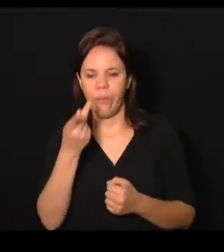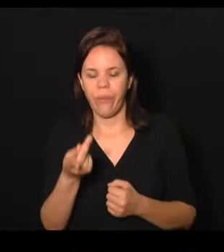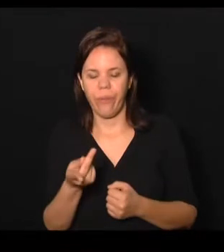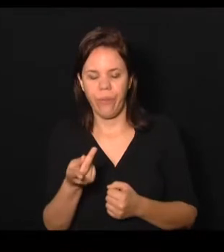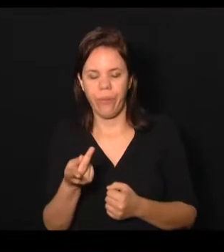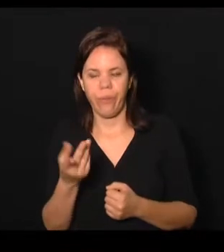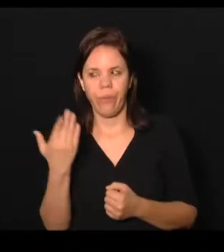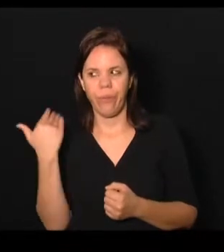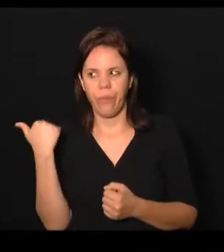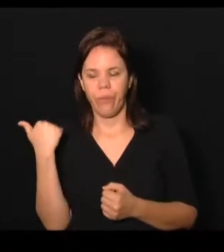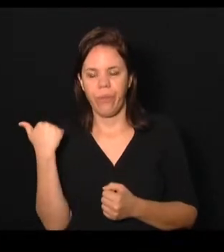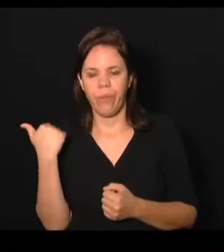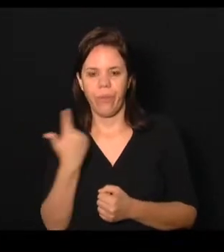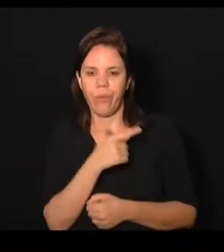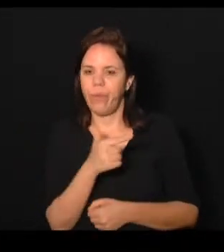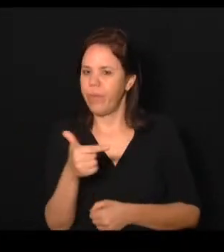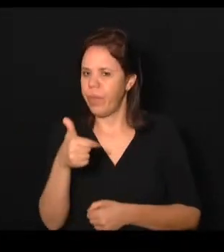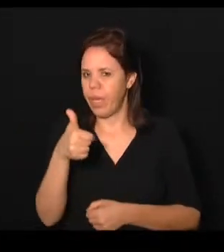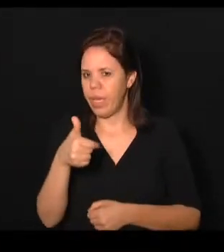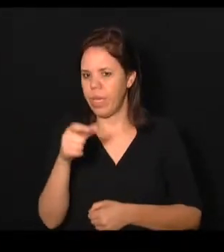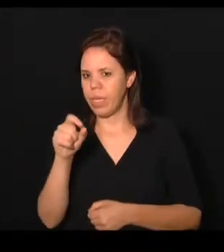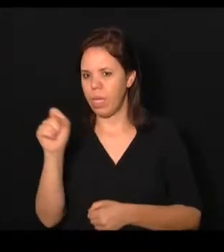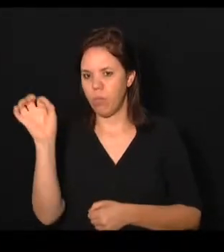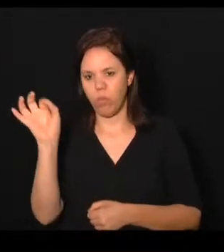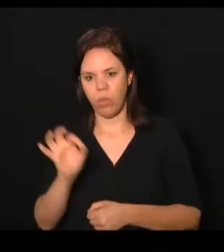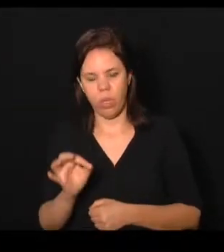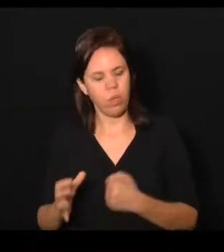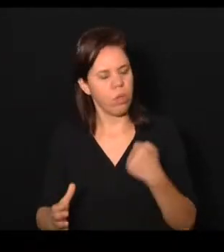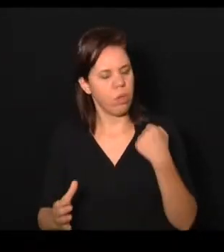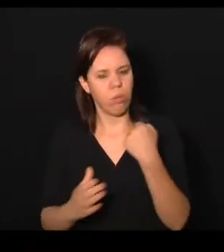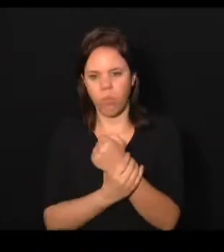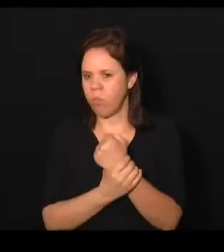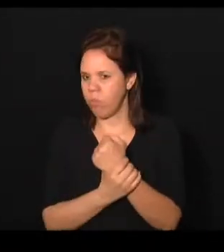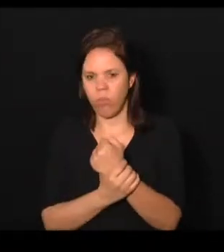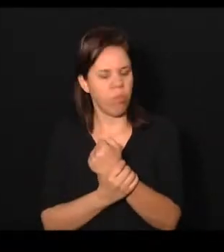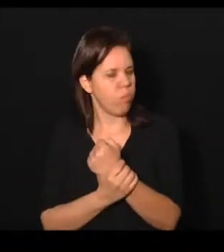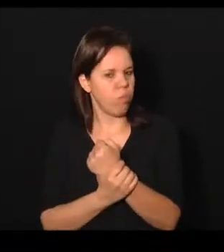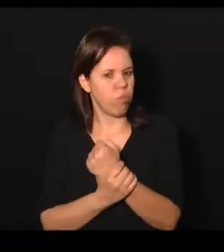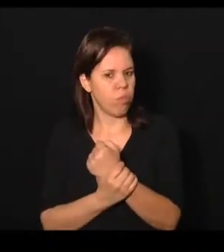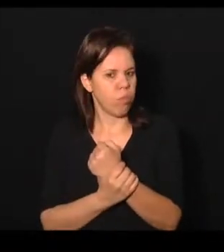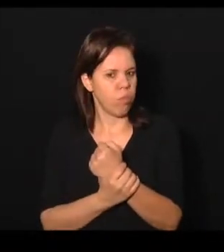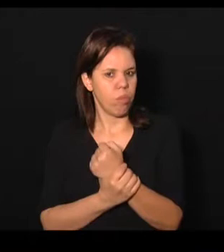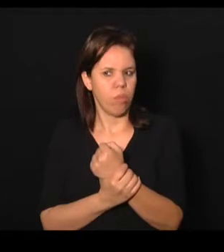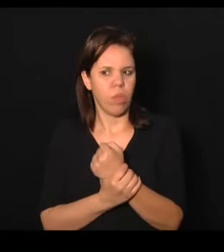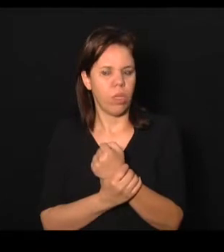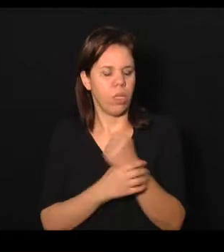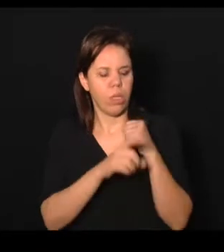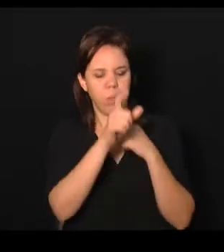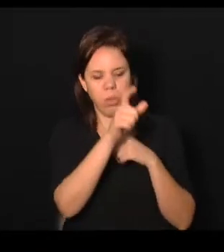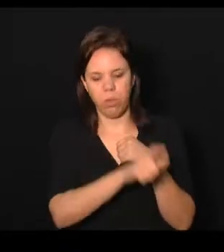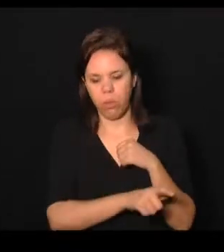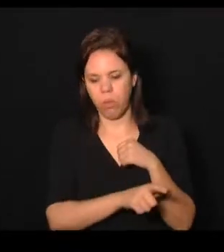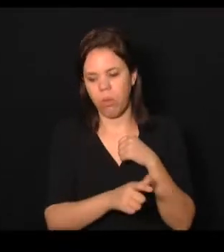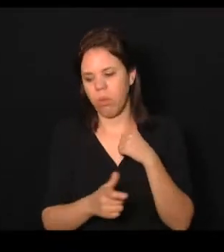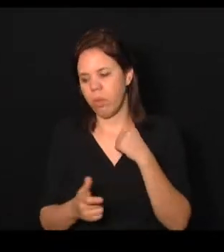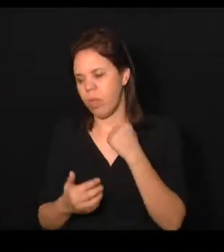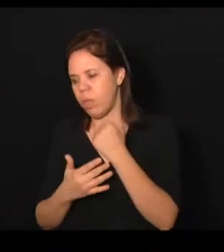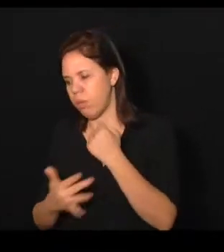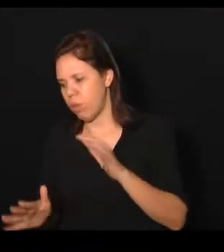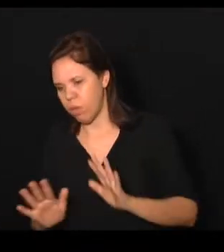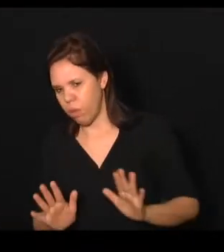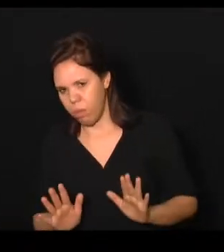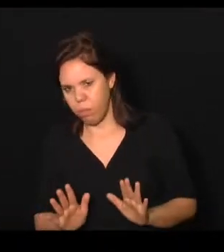existe 100% de segurança nem para um lado nem para o outro, né? Existe